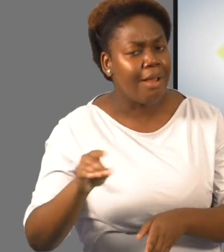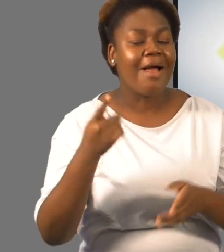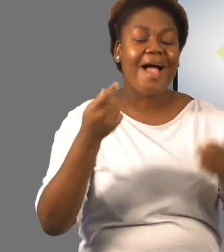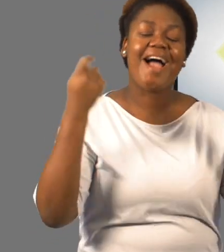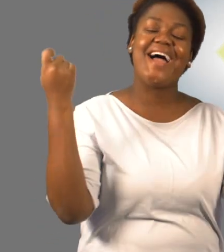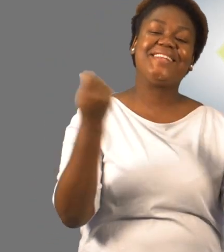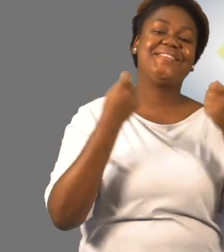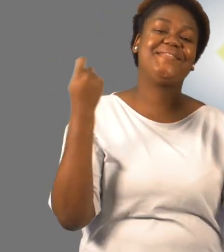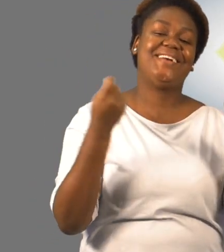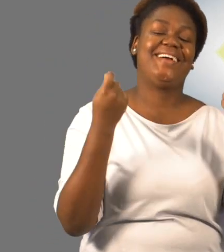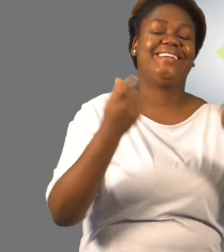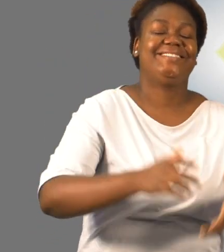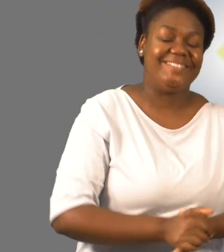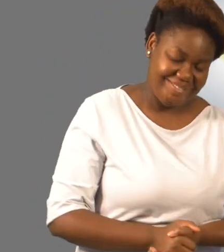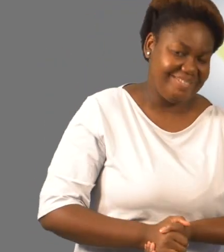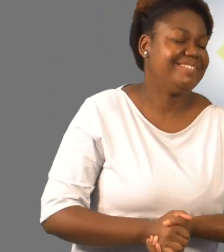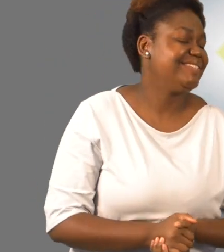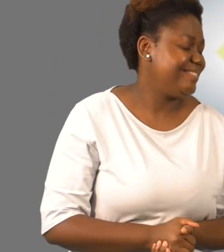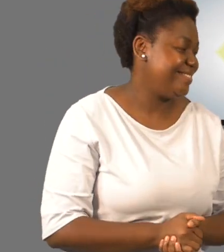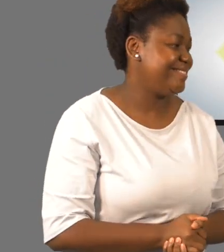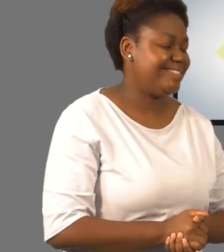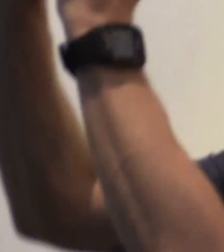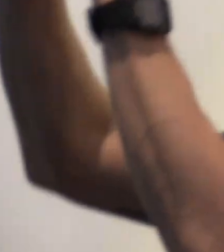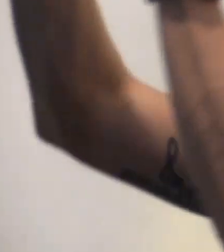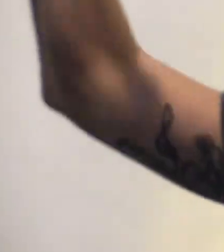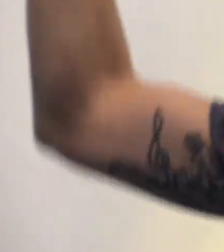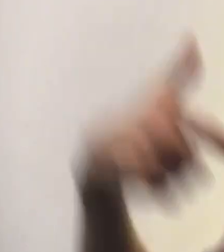pessoas com deficiência, principalmente surdos.